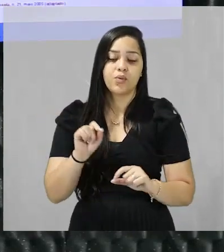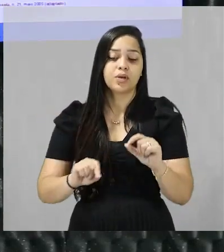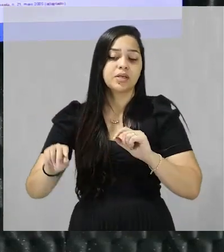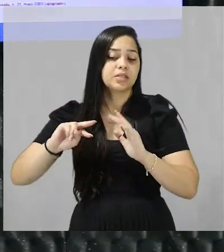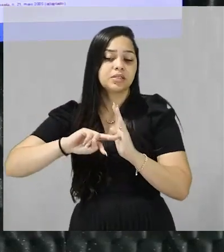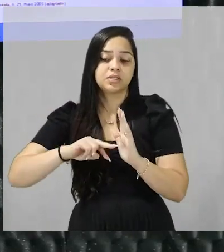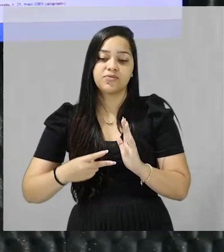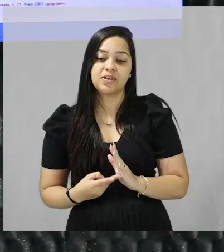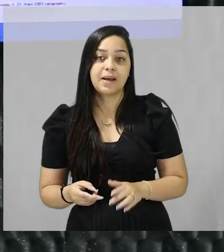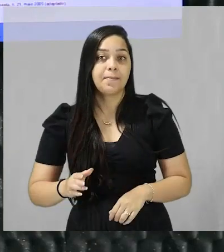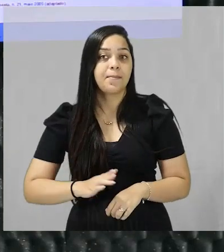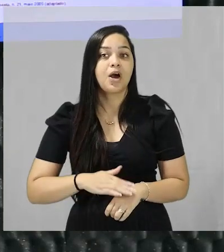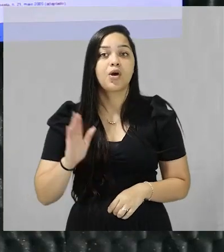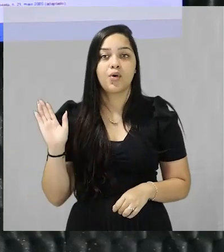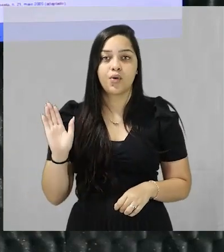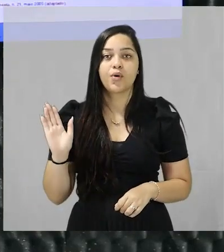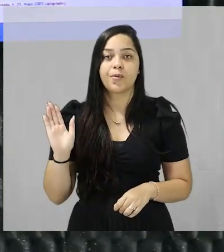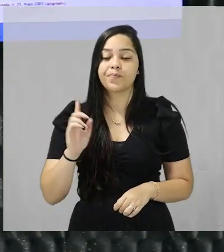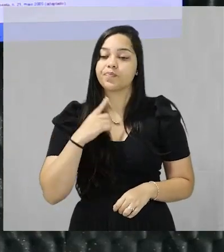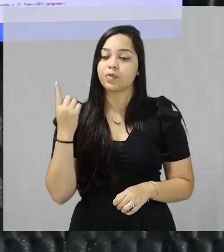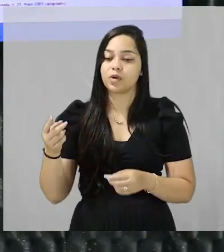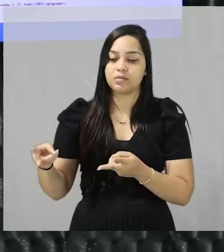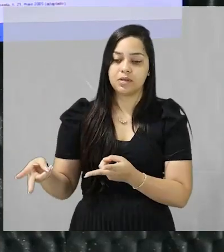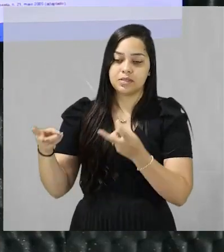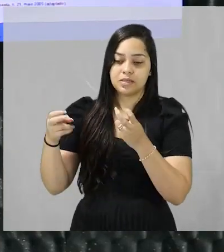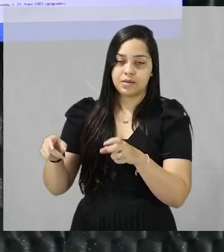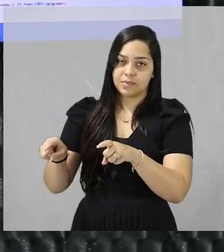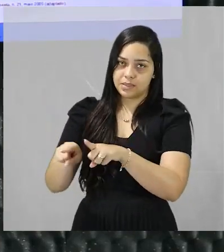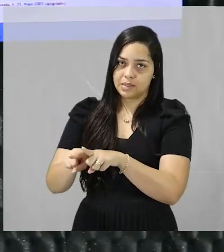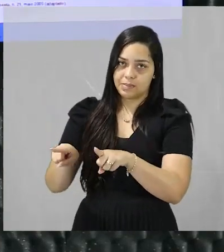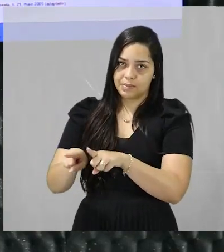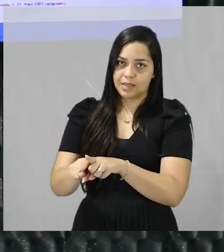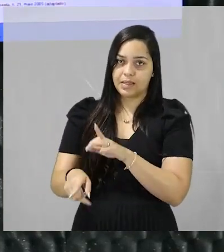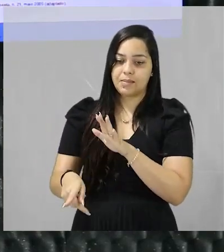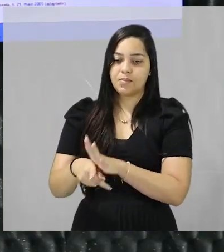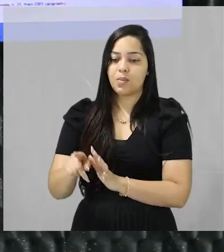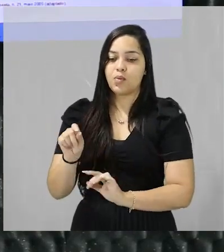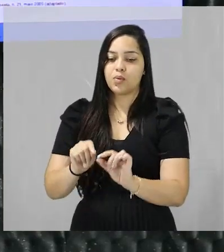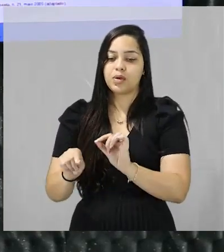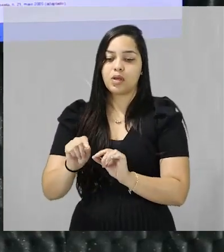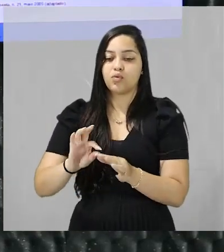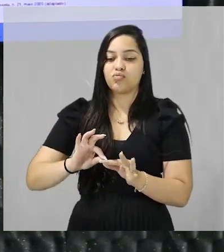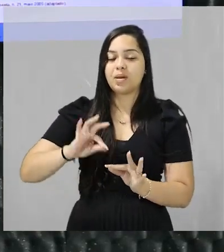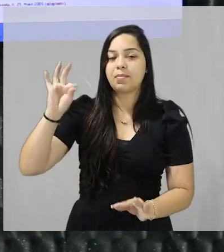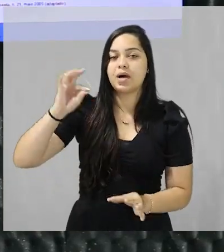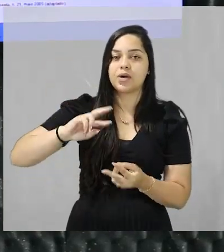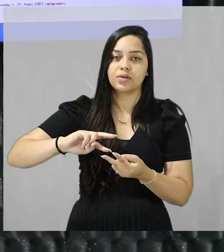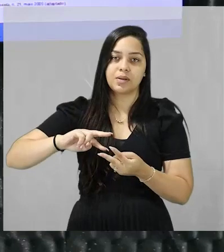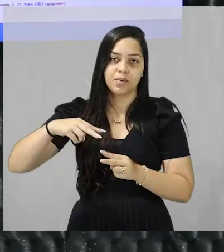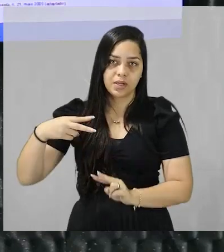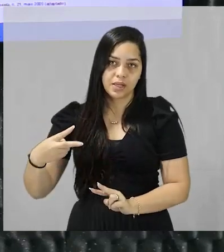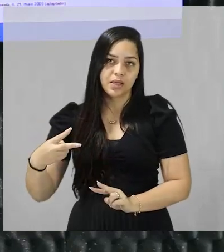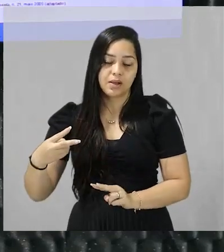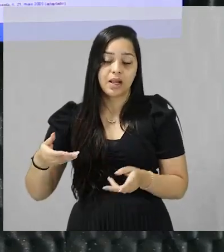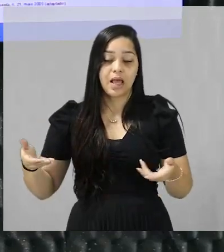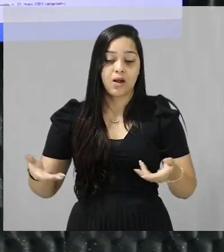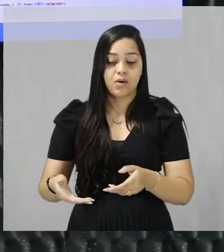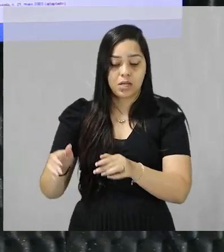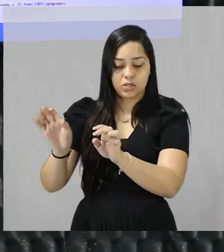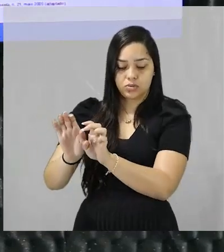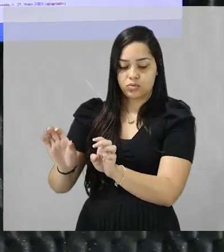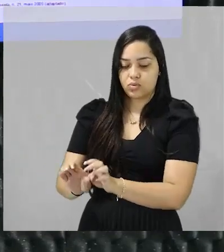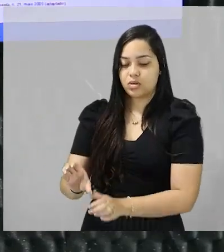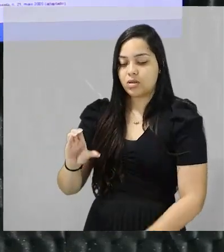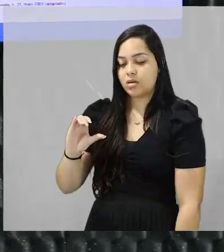estrutura maior, ok? A gente observa isso, certo? Pelo tamanho da molécula. Agora, a estrutura